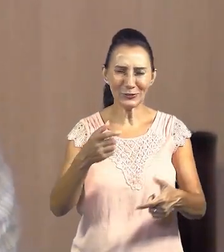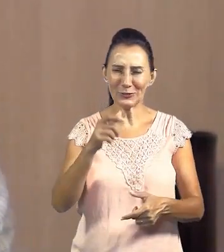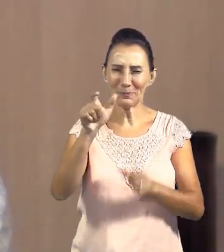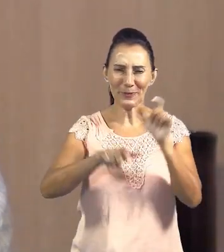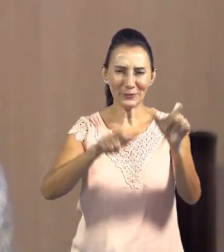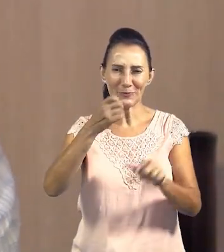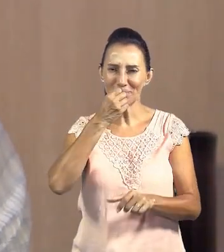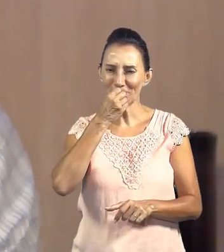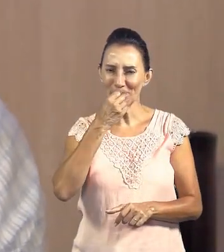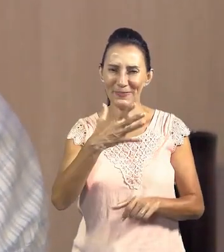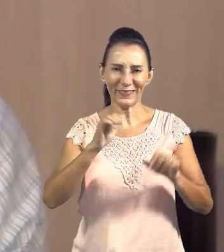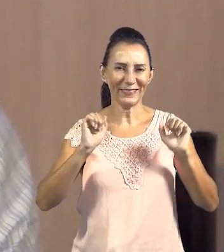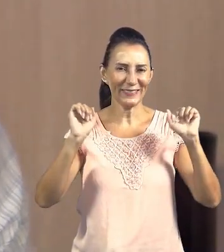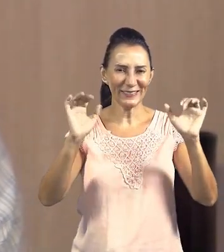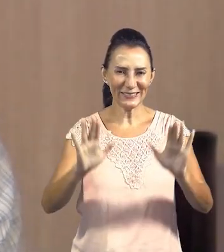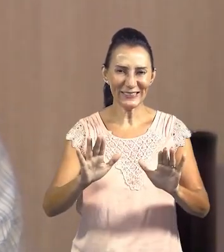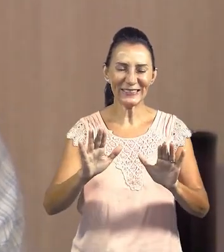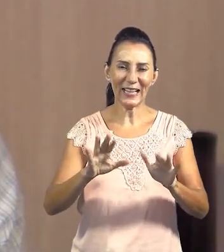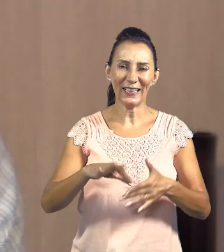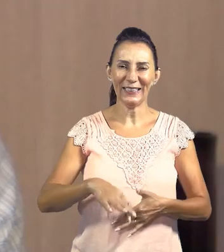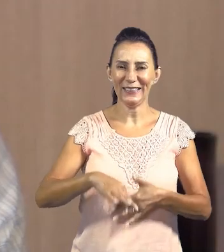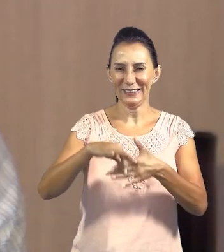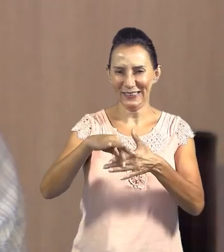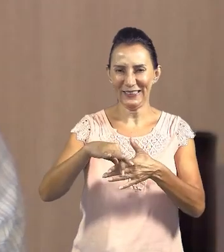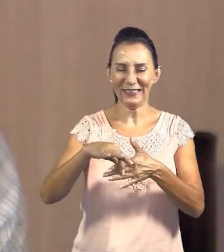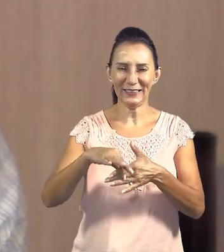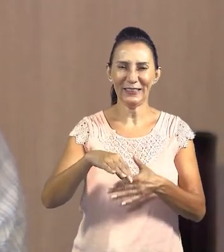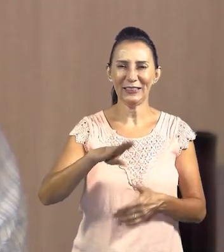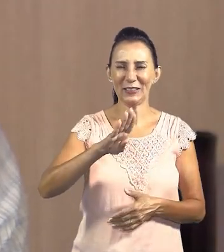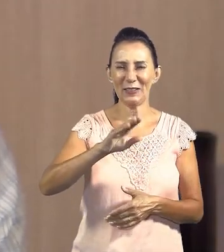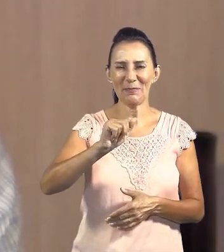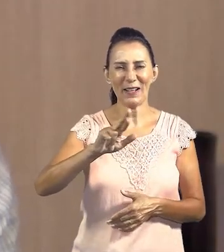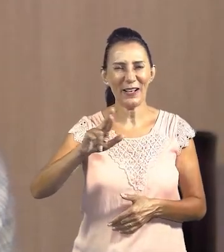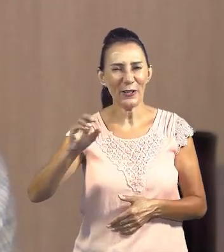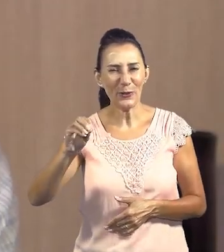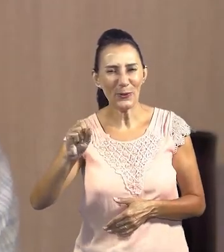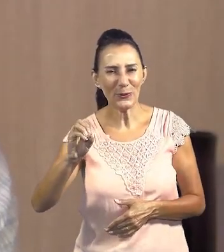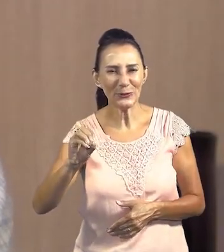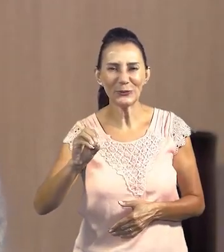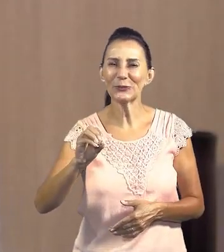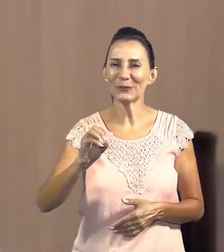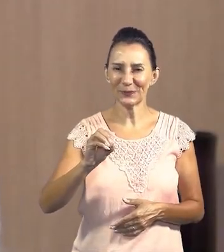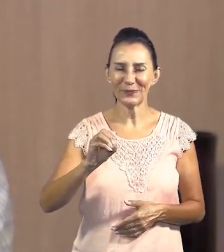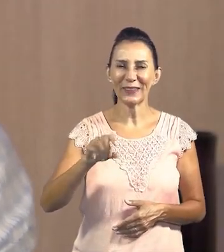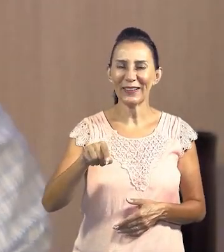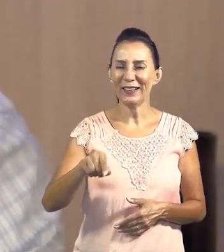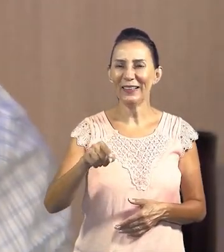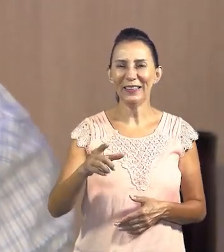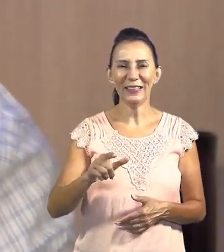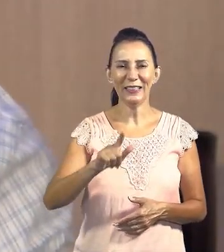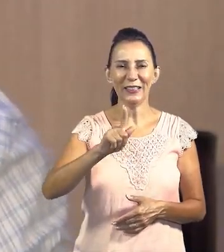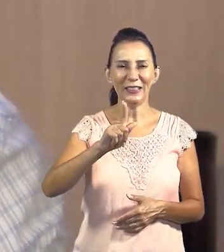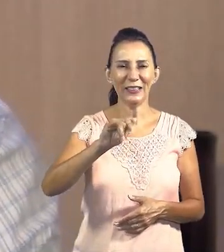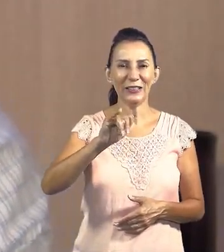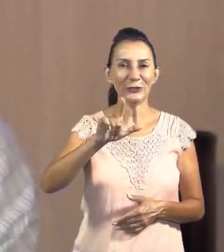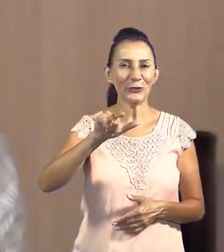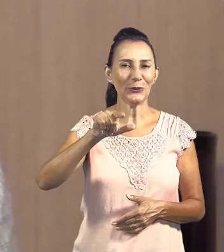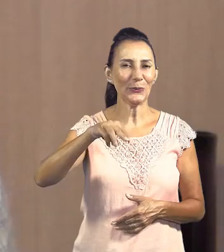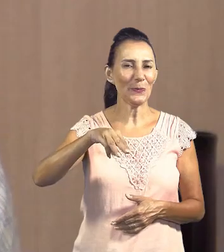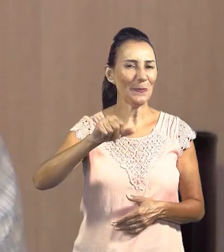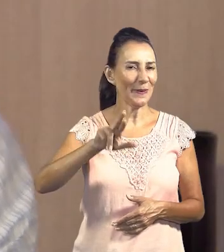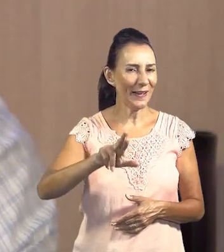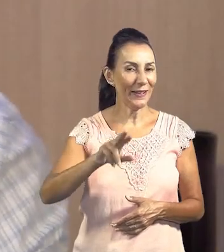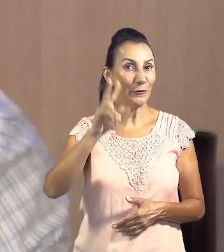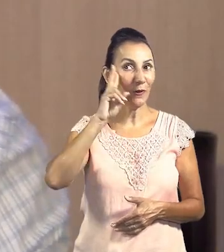abençoados do Senhor, que são líderes aí, Barroso, etc. Que são líderes, Gilmar, também eu vou lembrando o nome